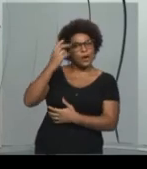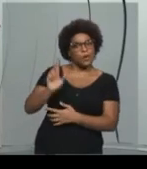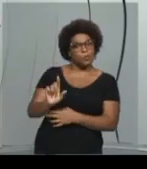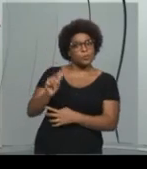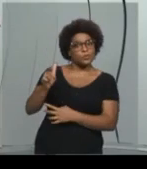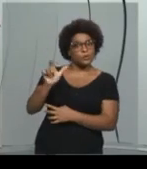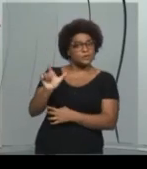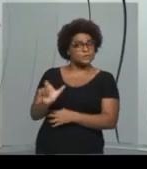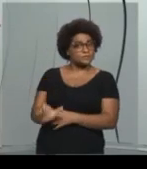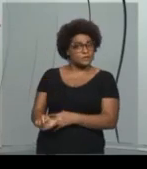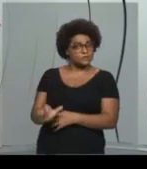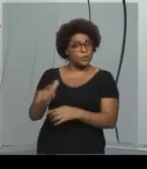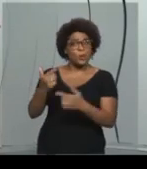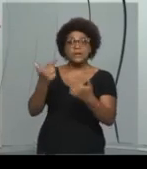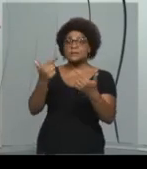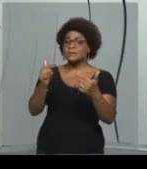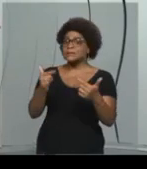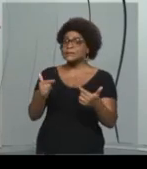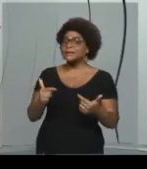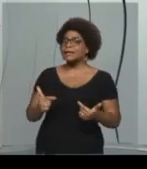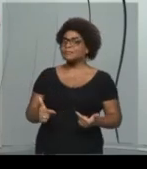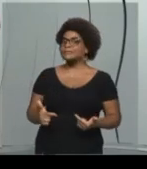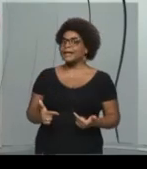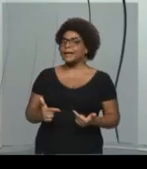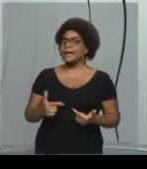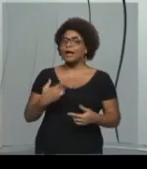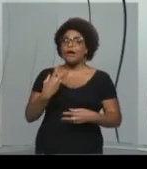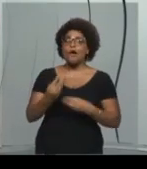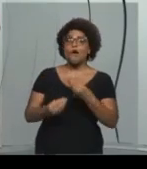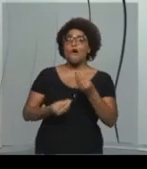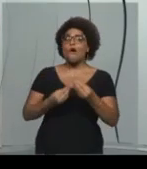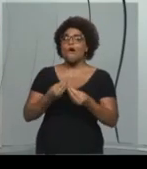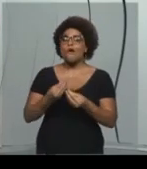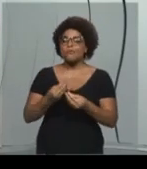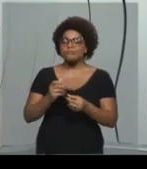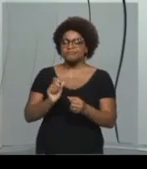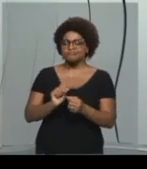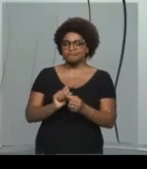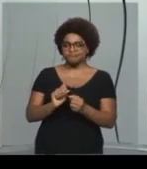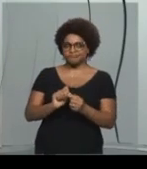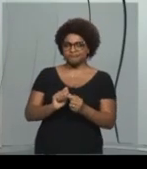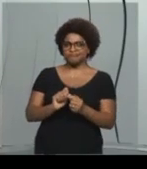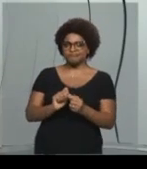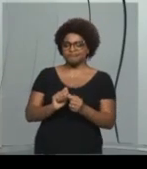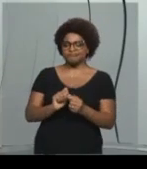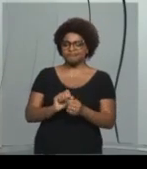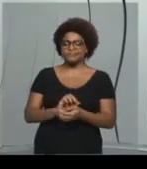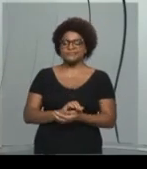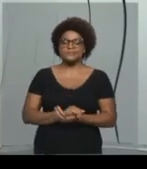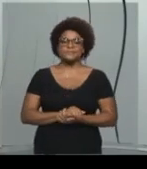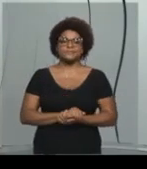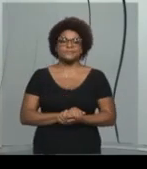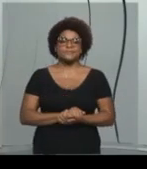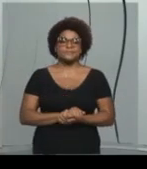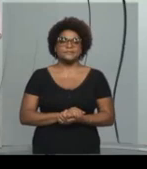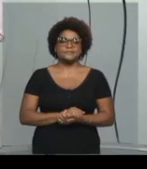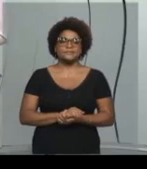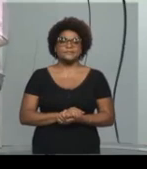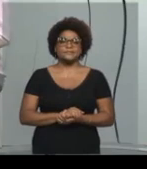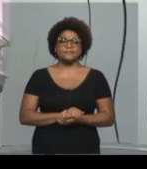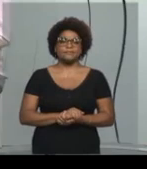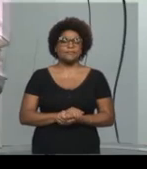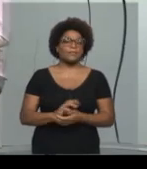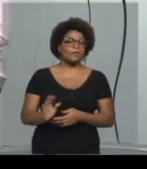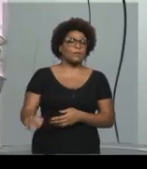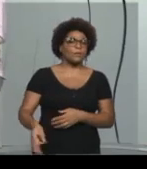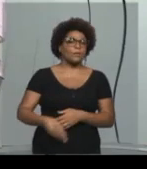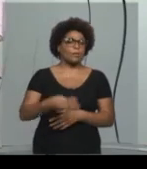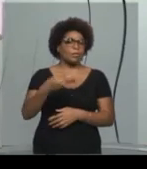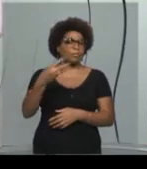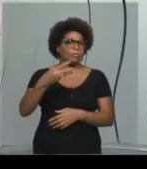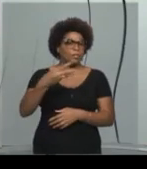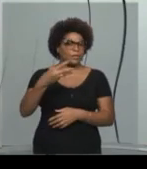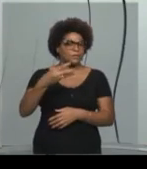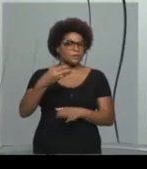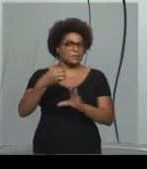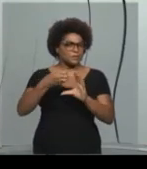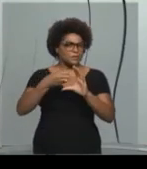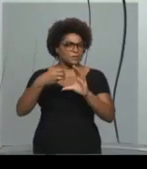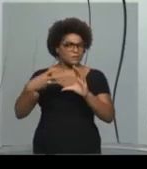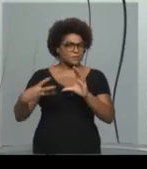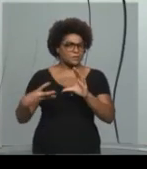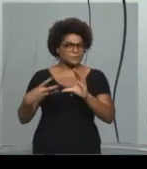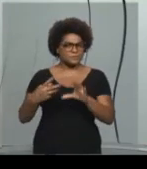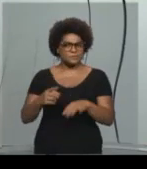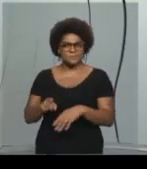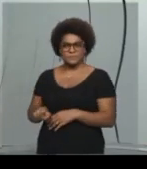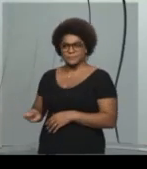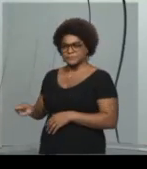essa quantidade de poder acumulada para si, ou que imaginam que não possuem. Vamos a uma terceira característica.